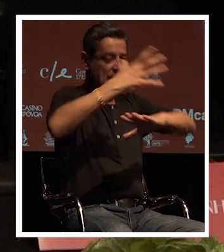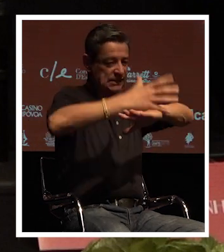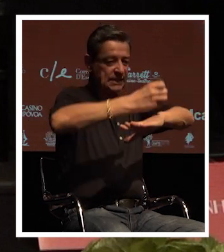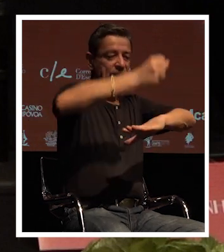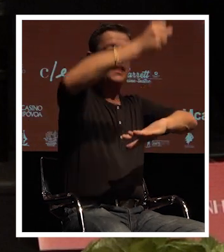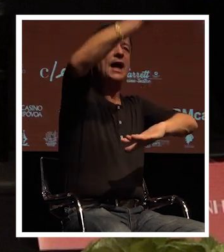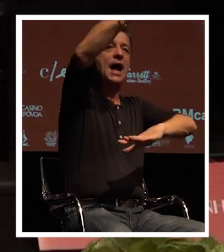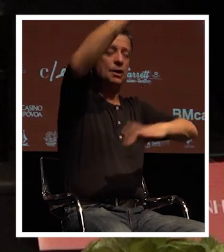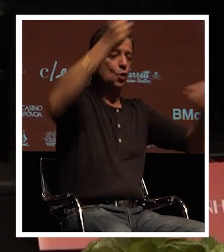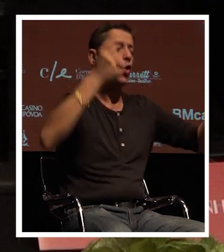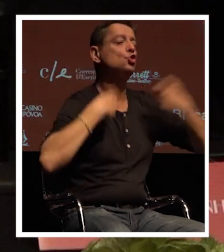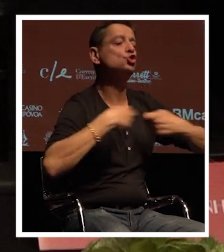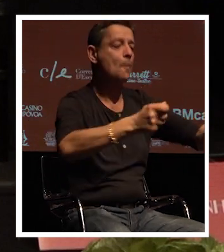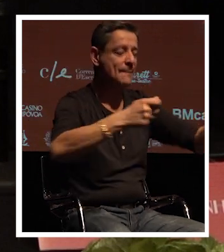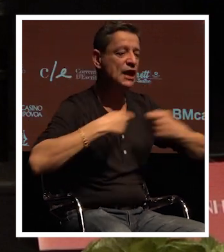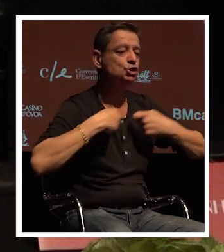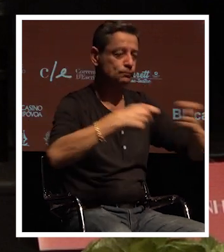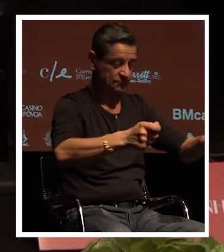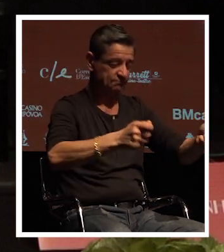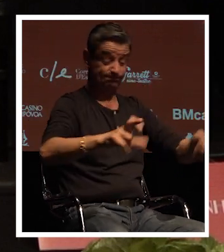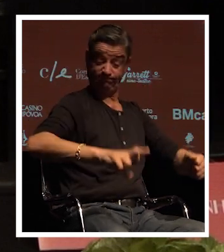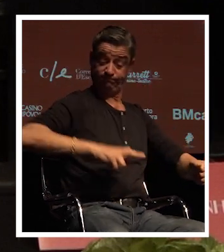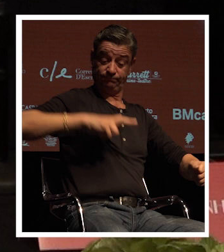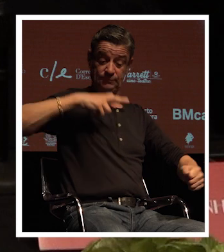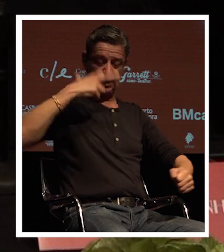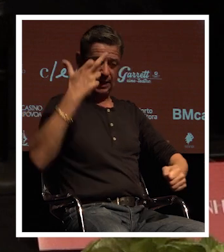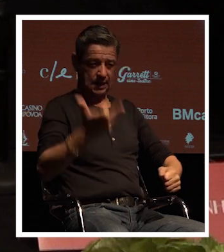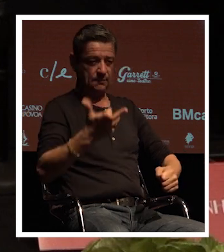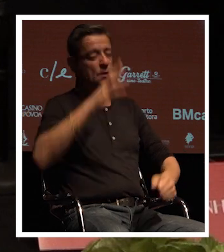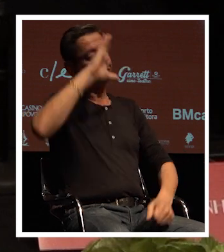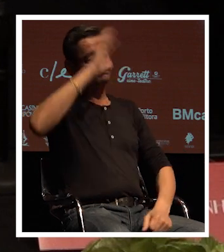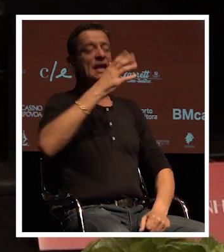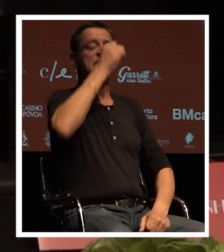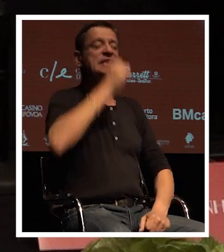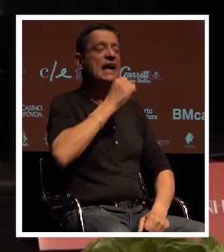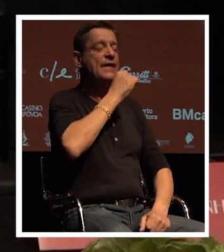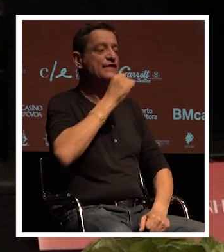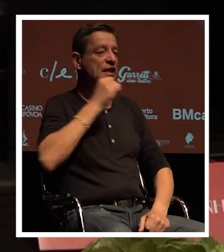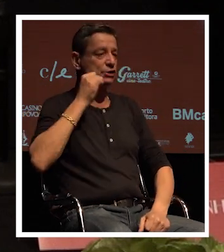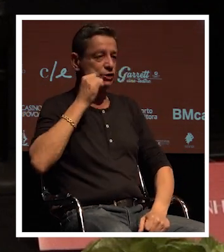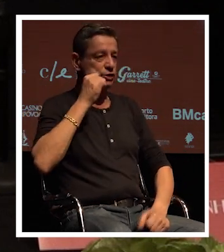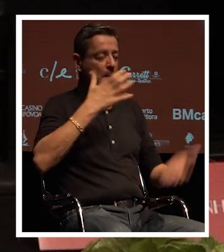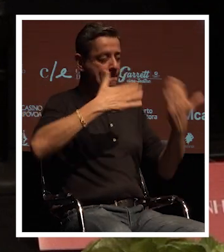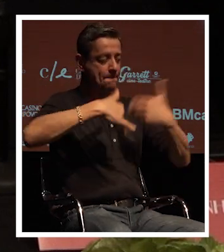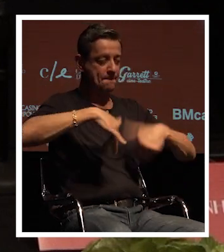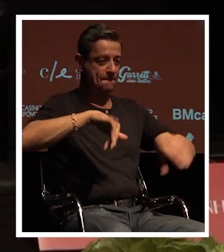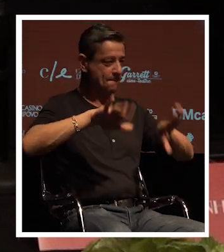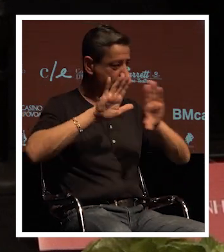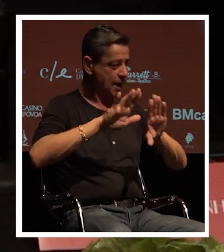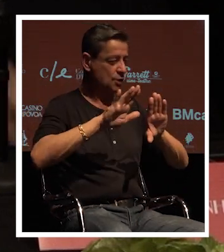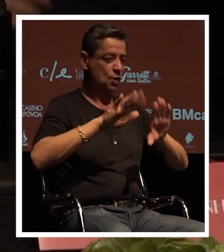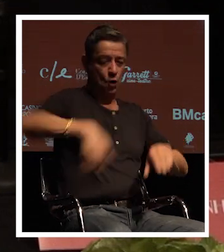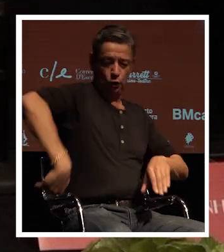consumismo do pós-capitalismo rituais e sacrifícios dúbias condutas orgias permutas